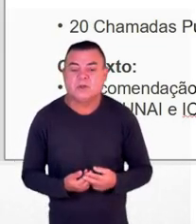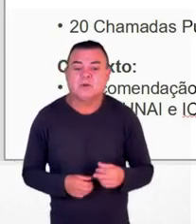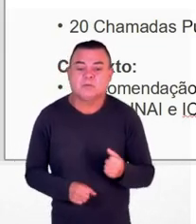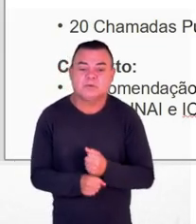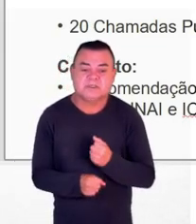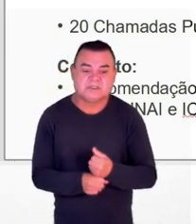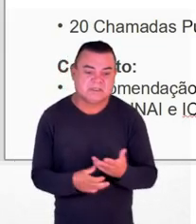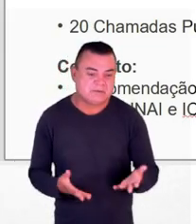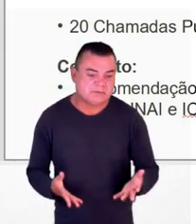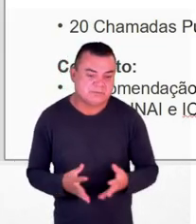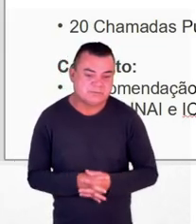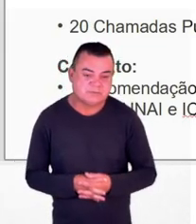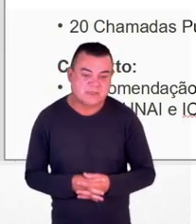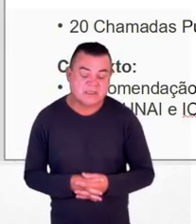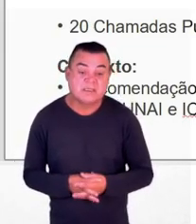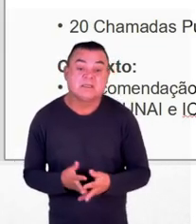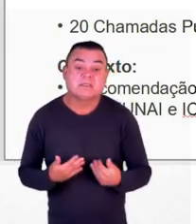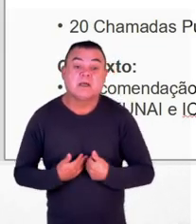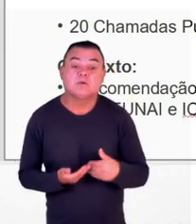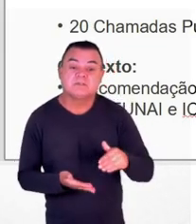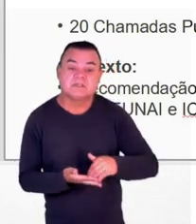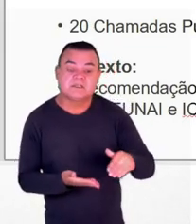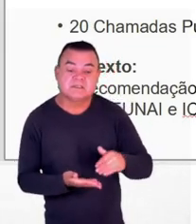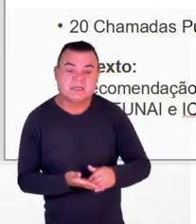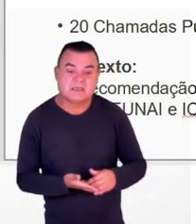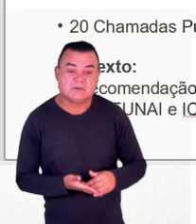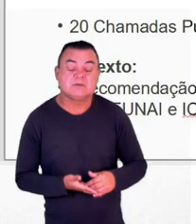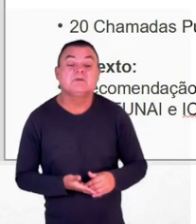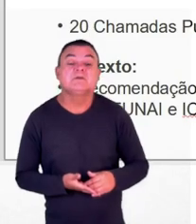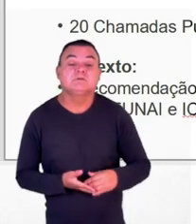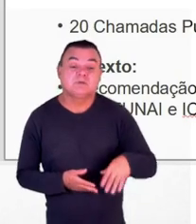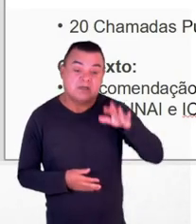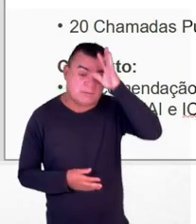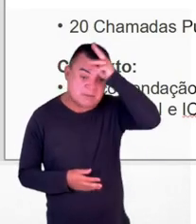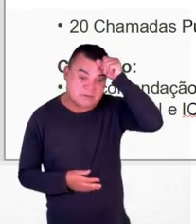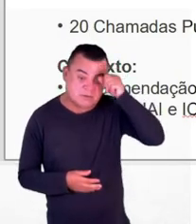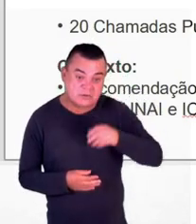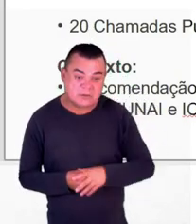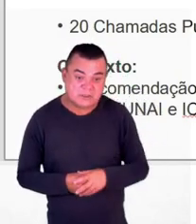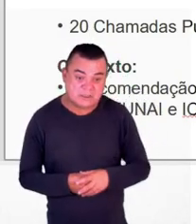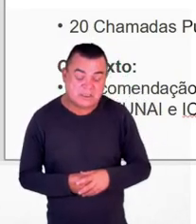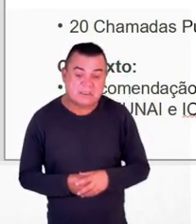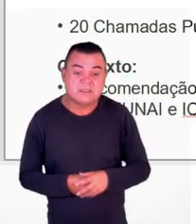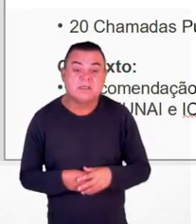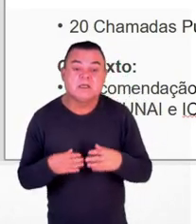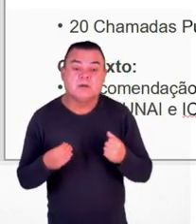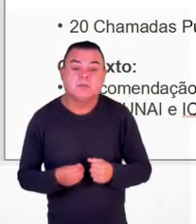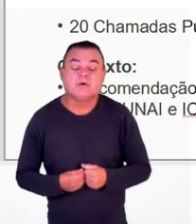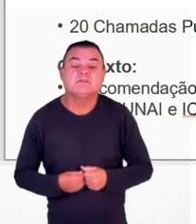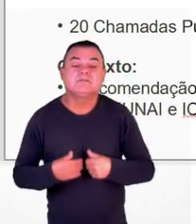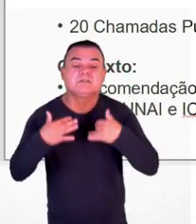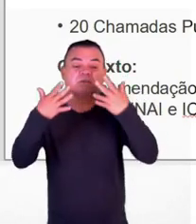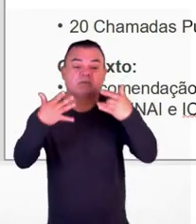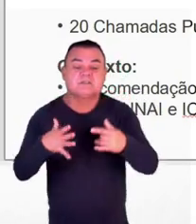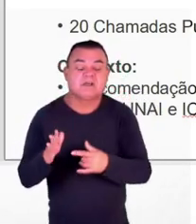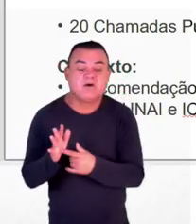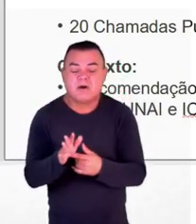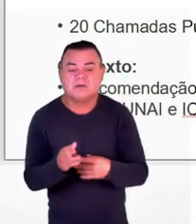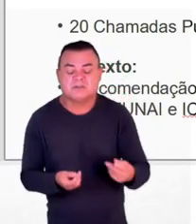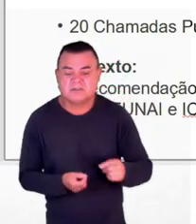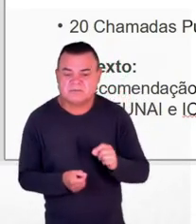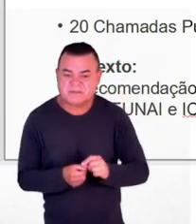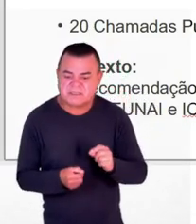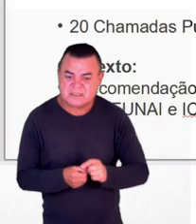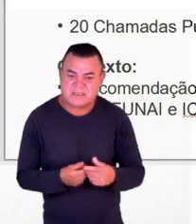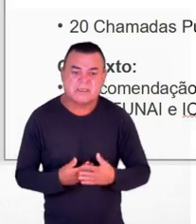horinha lá com todos os secretários de Educação do Amazonas cada cada estado deve ter o seu e por esclarecer Olha estamos fazendo isso é uma opação legal isso